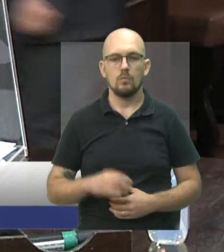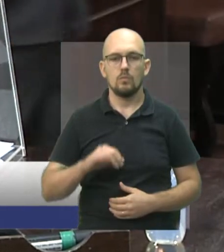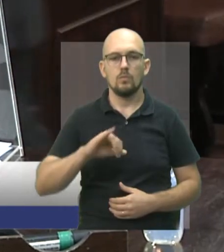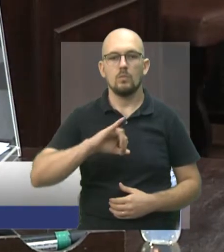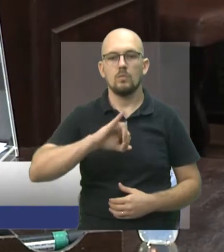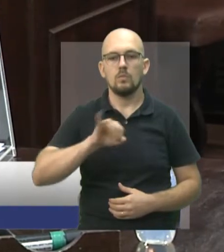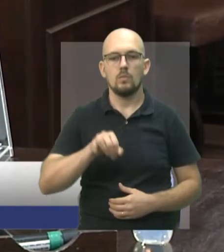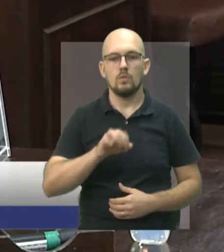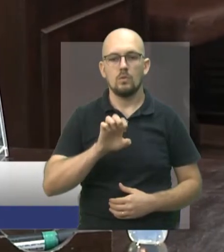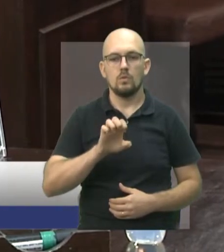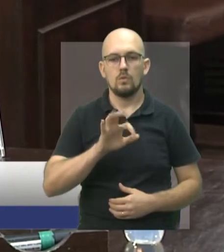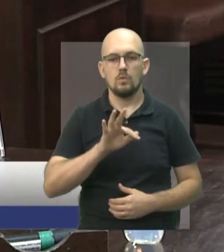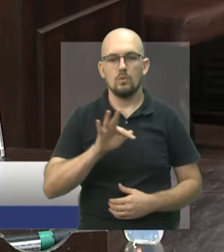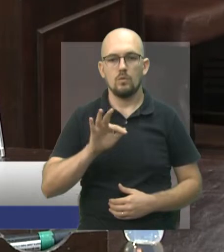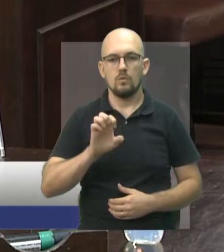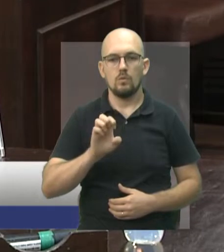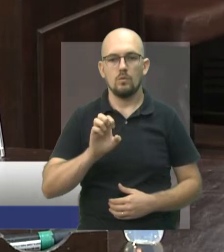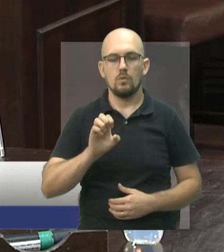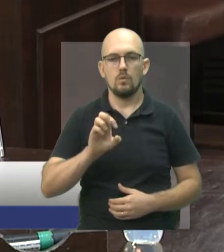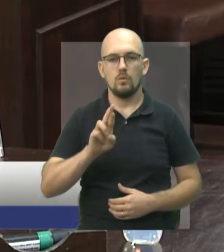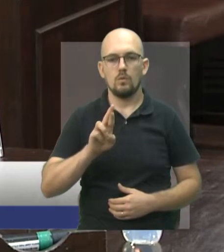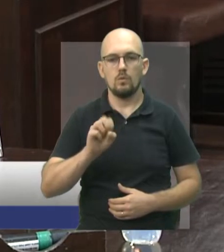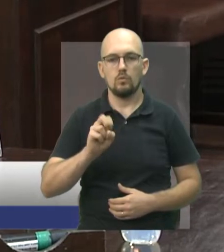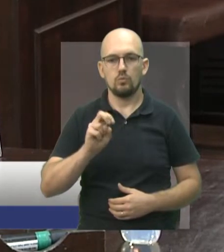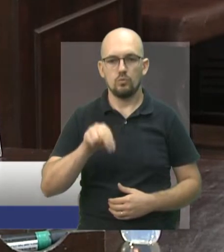Jefferson Rodrigo Vieira.